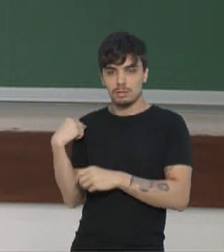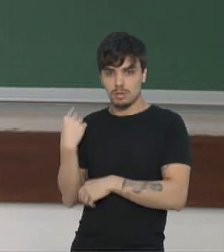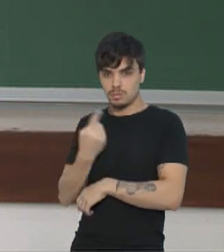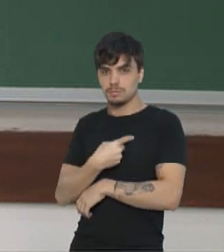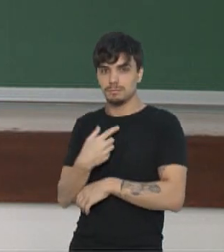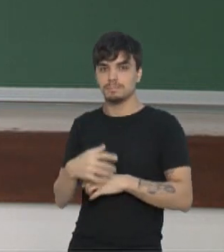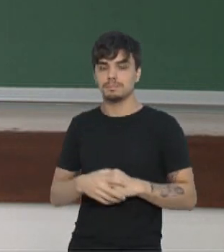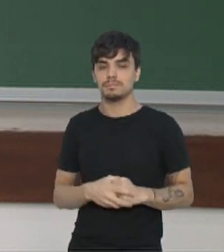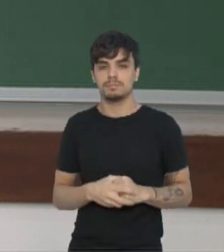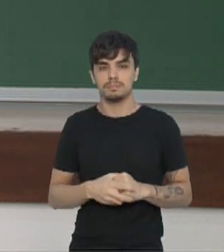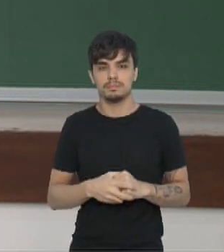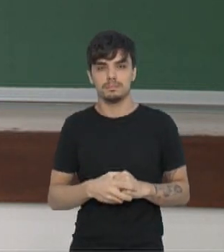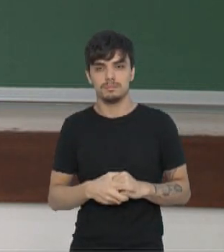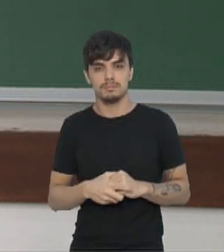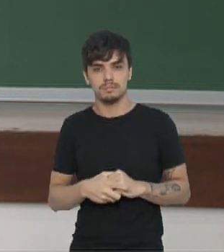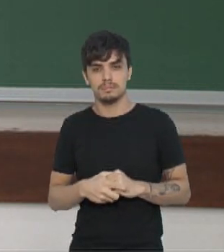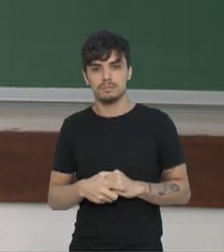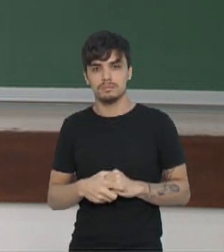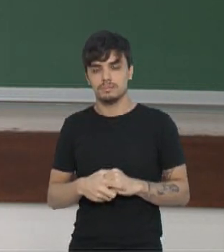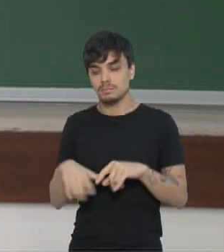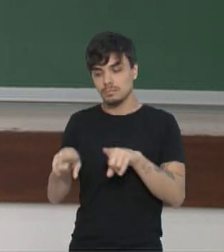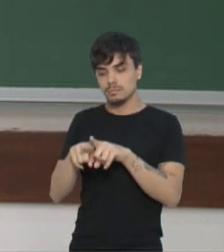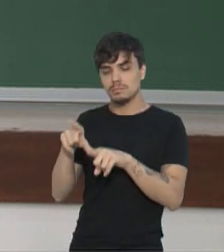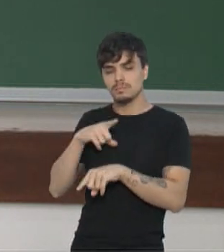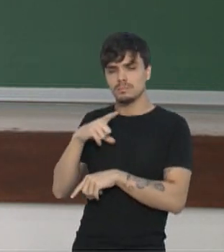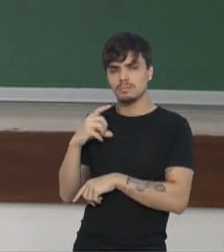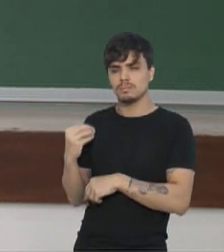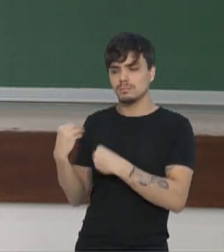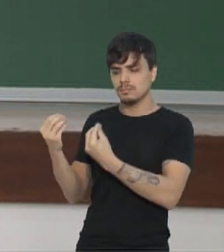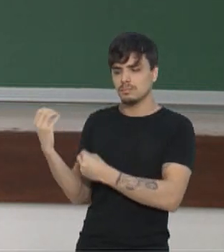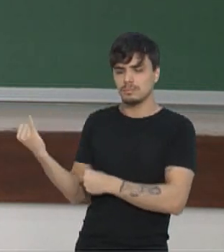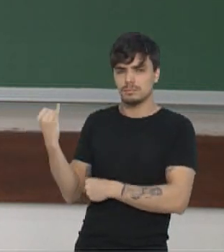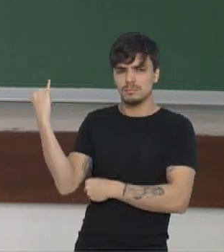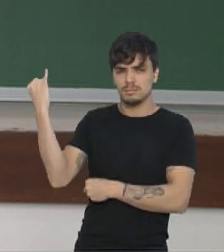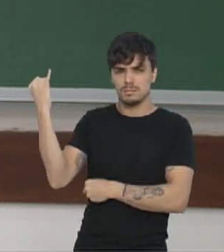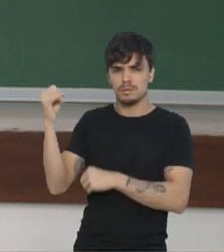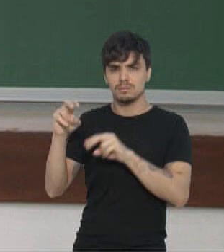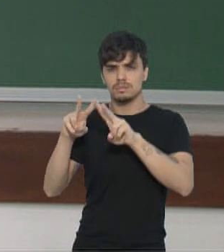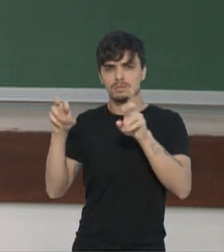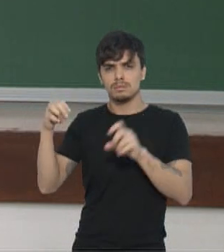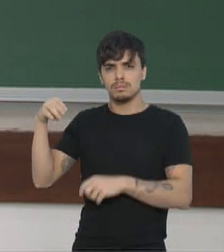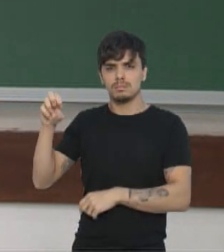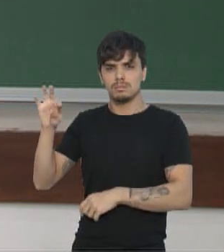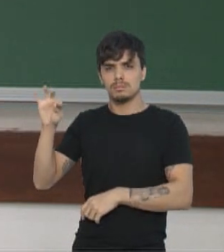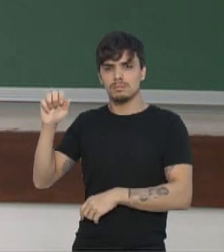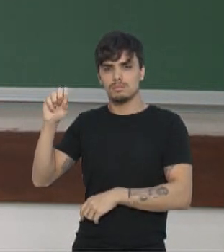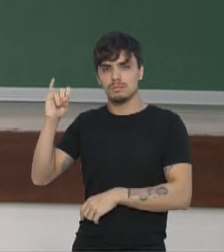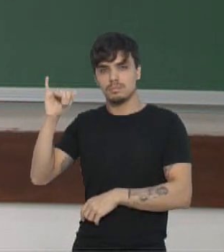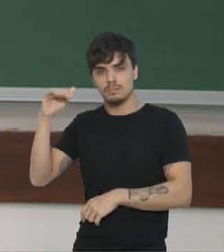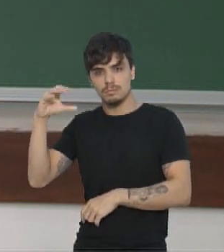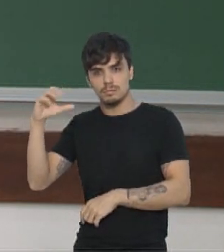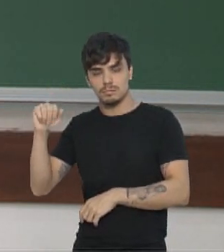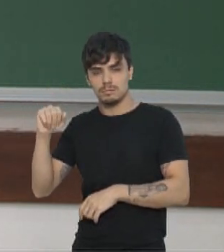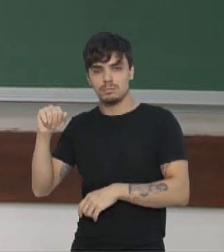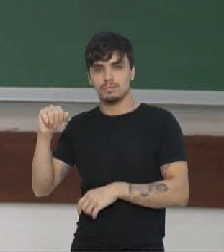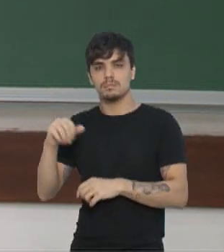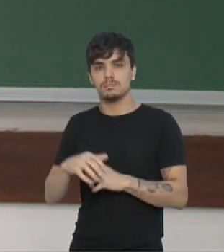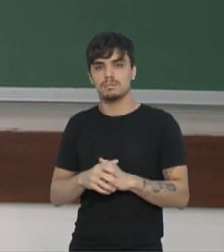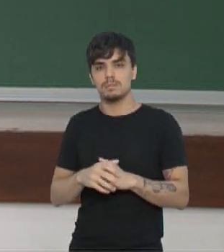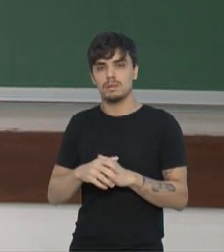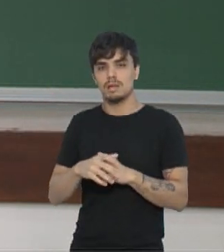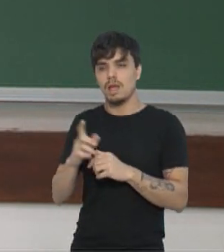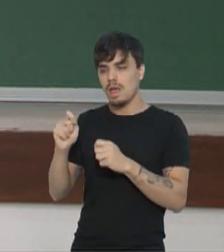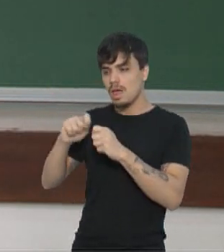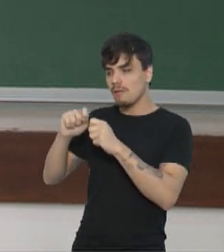que ele dá toda uma importância para o Sol. Essa ideia metafísica do Sol, então, é o gerador de